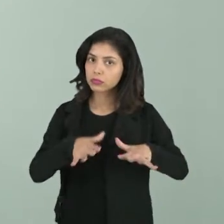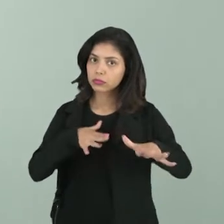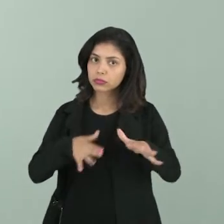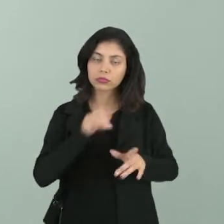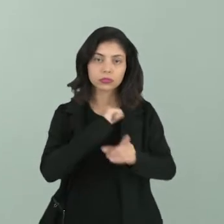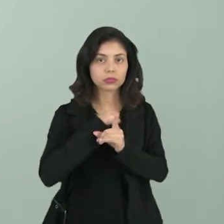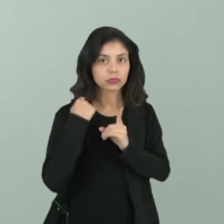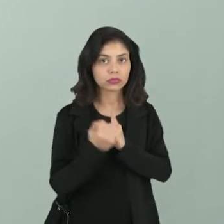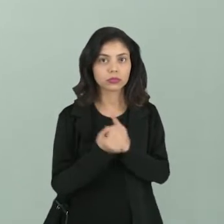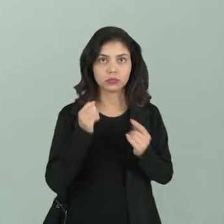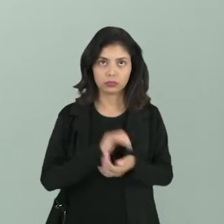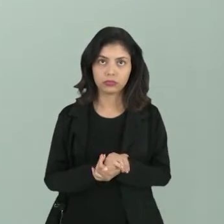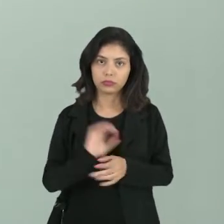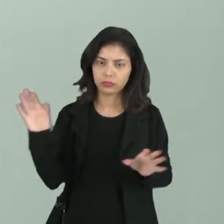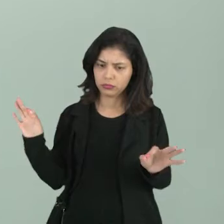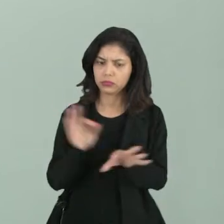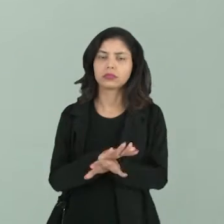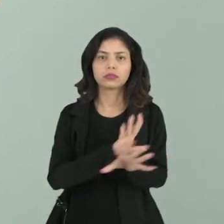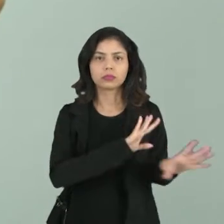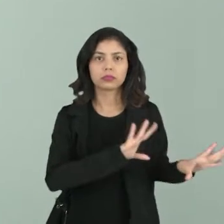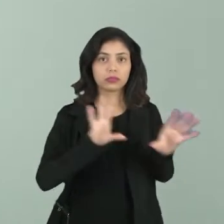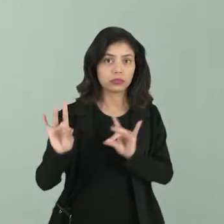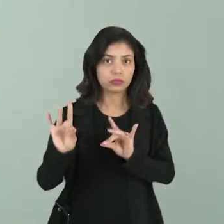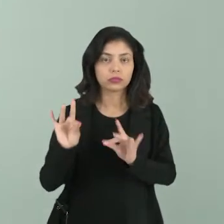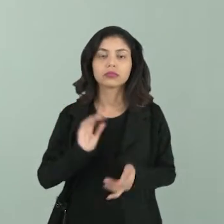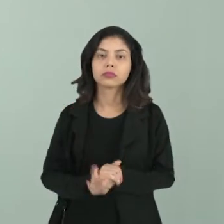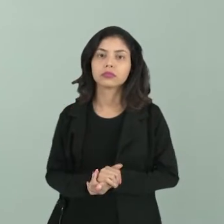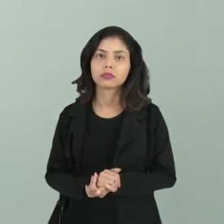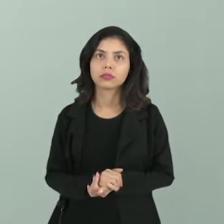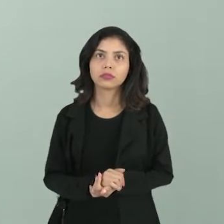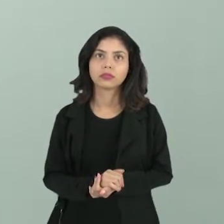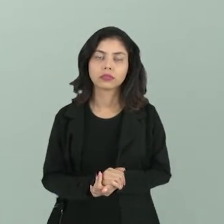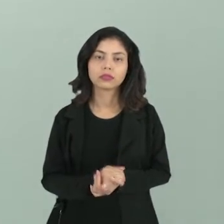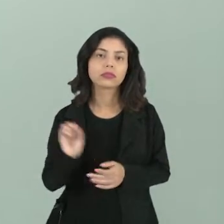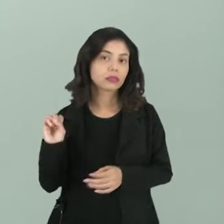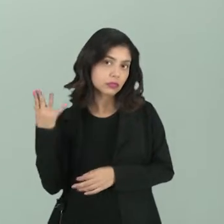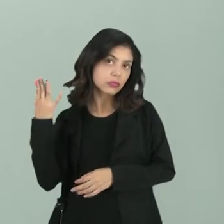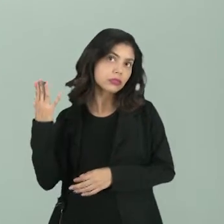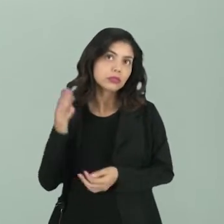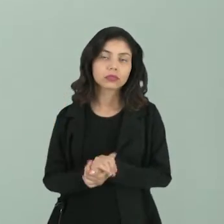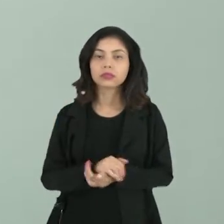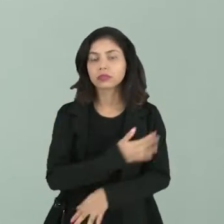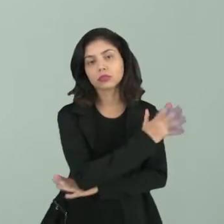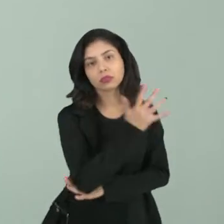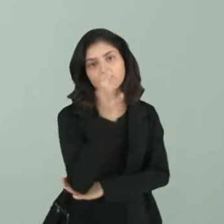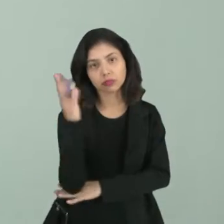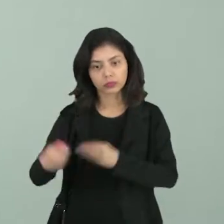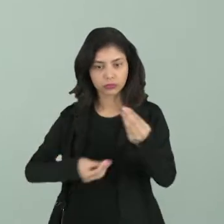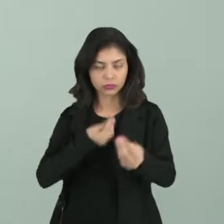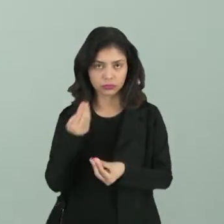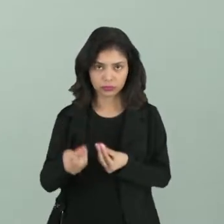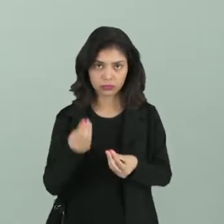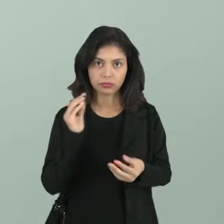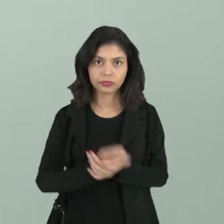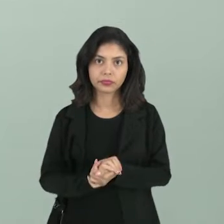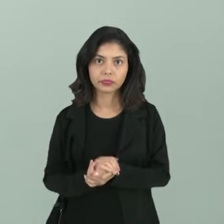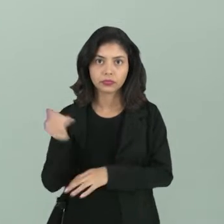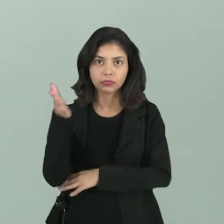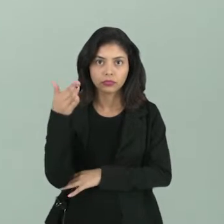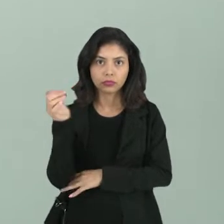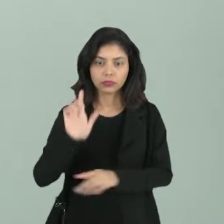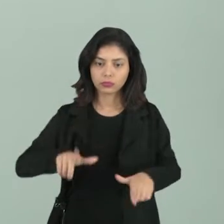movimentos sociais que acabam levantando a causa ambiental como sendo a sua bandeira